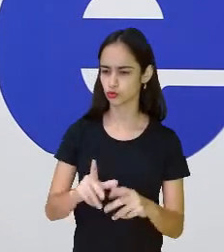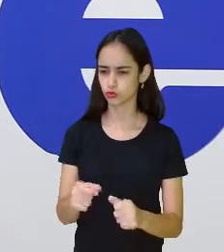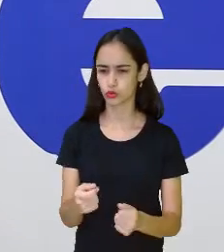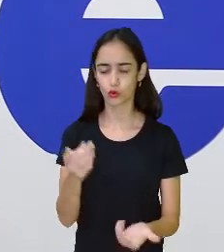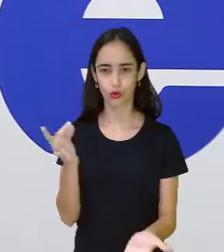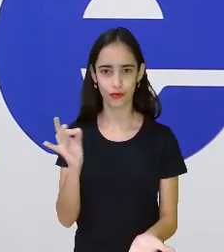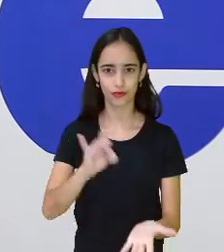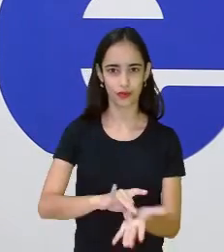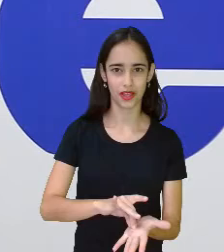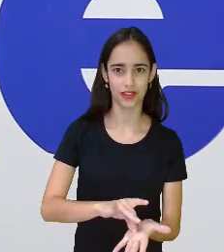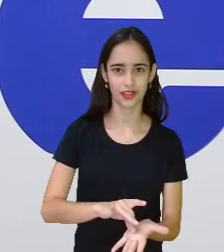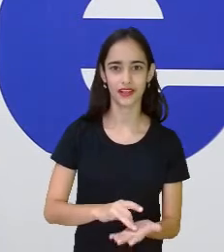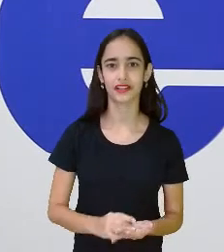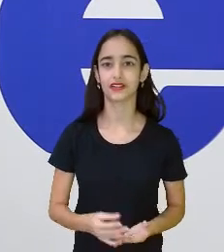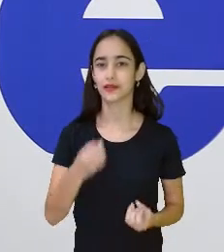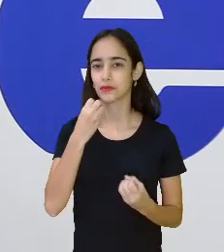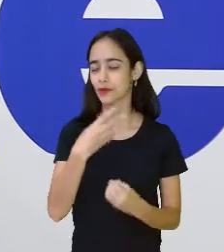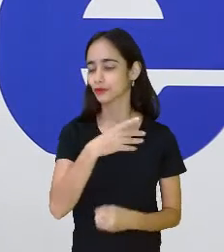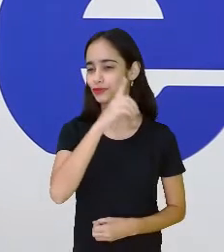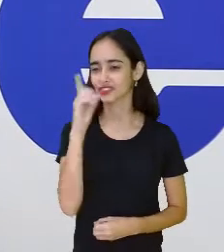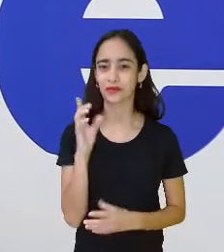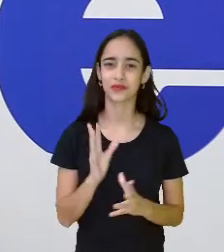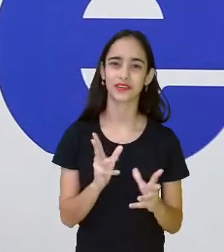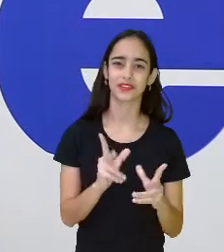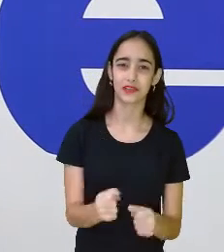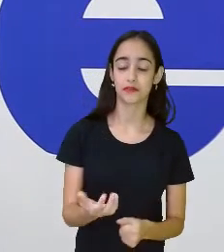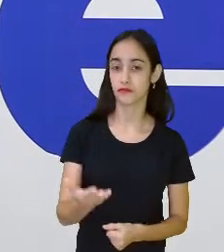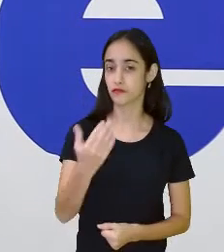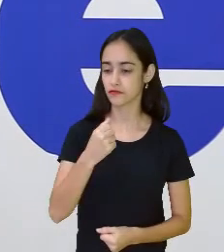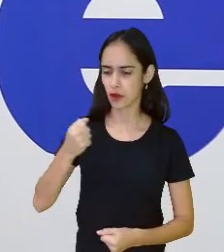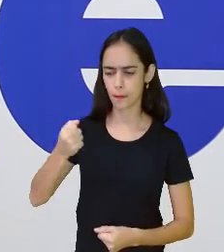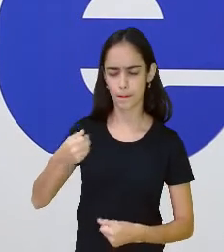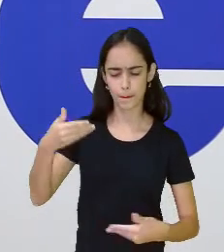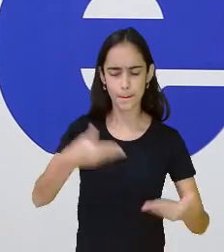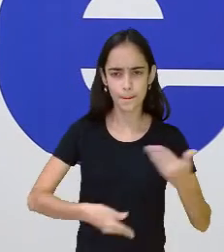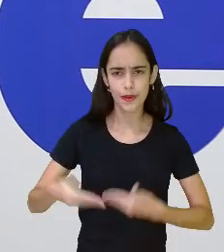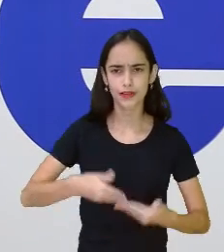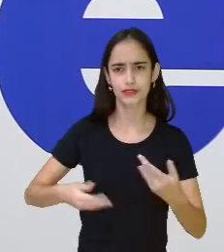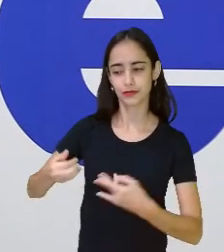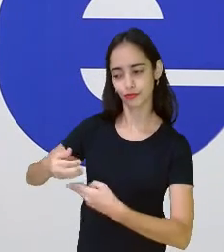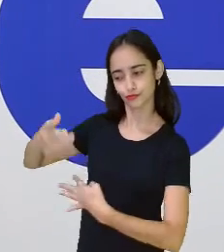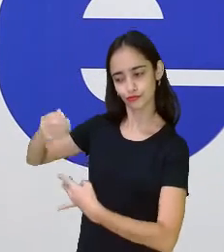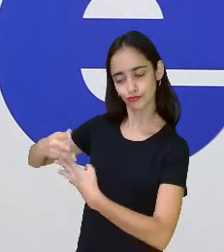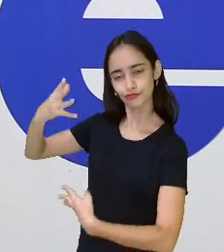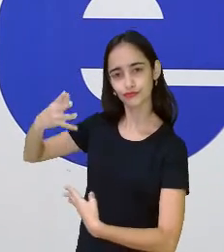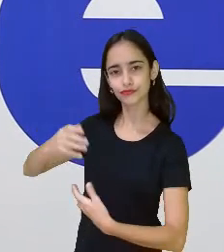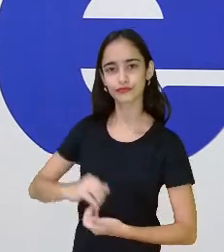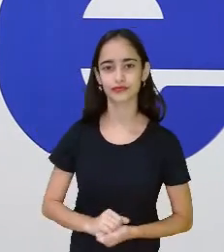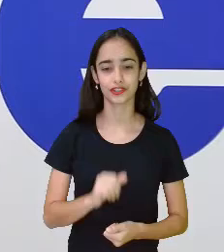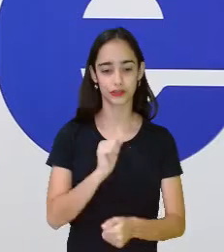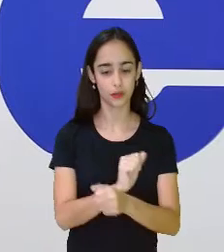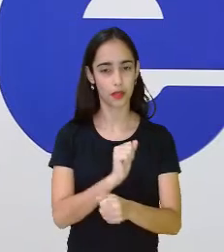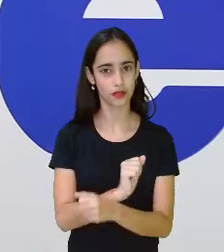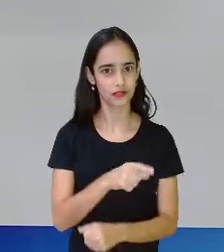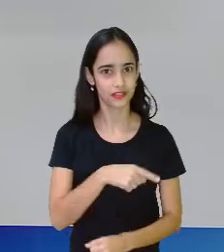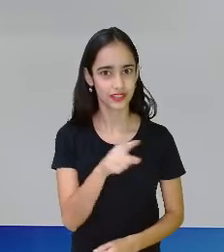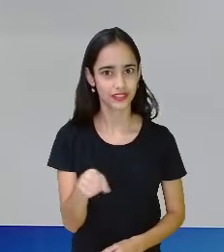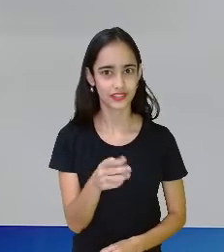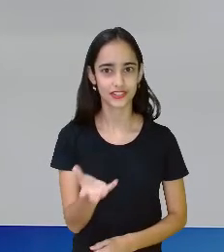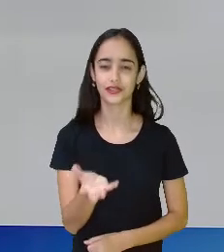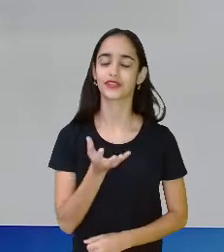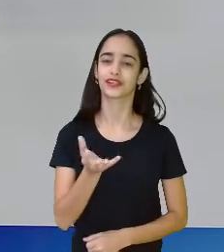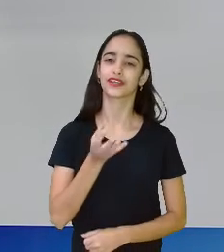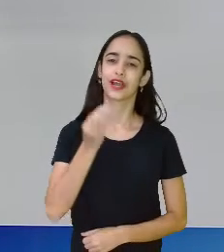não tem fake. Bom dia para todo mundo, vamos interagir, vamos responder. Estamos aqui aguardando por vocês. Isso mesmo, eu já quero mandar um beijo